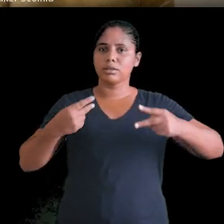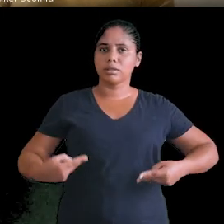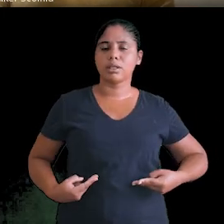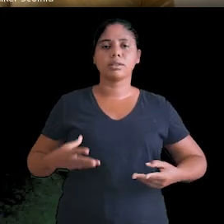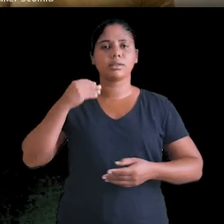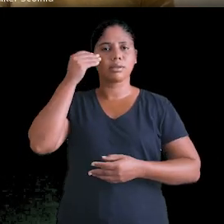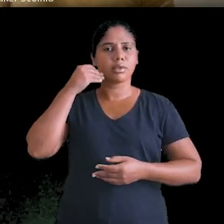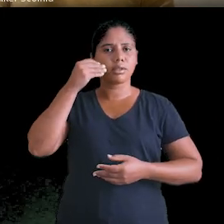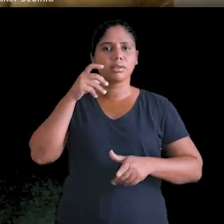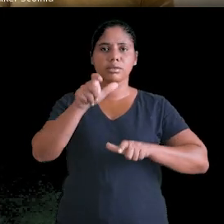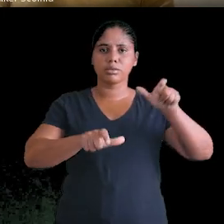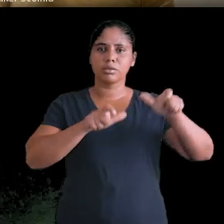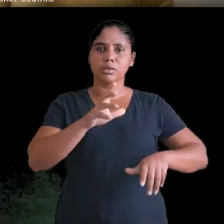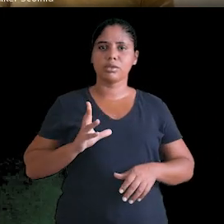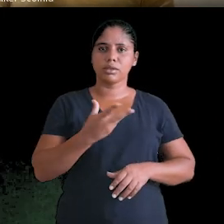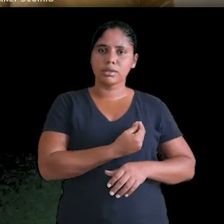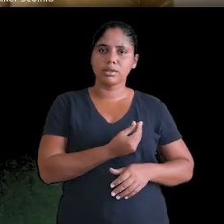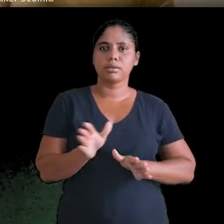transmasculinas durante a gestação.